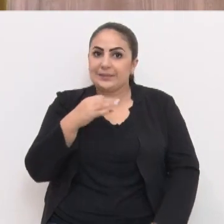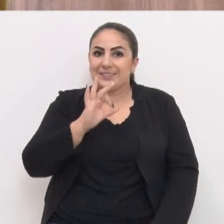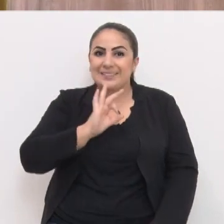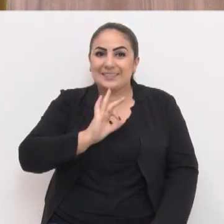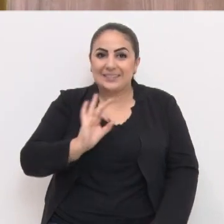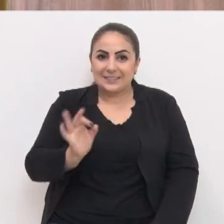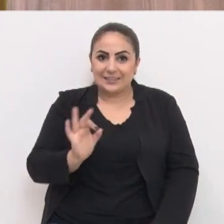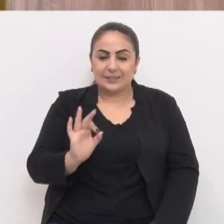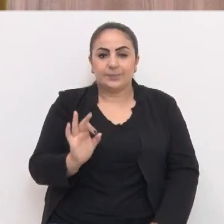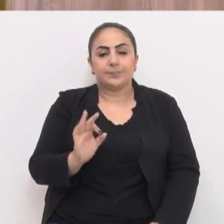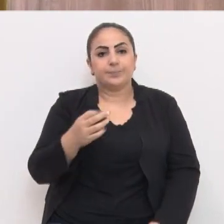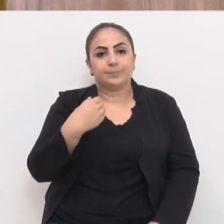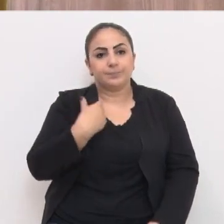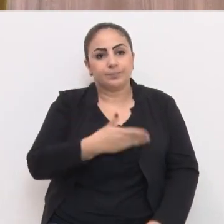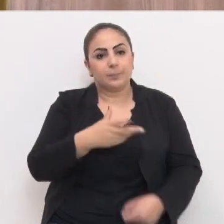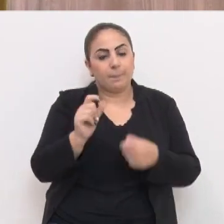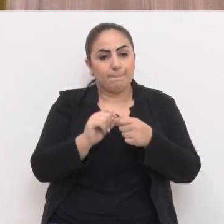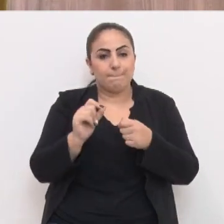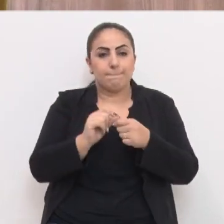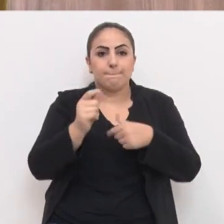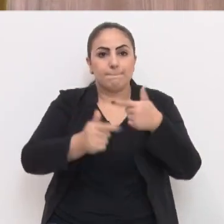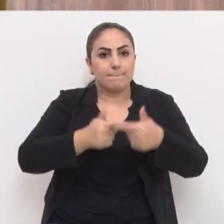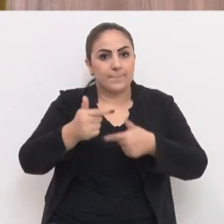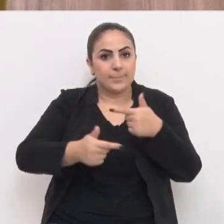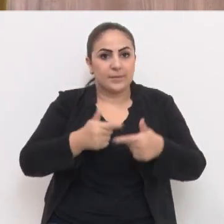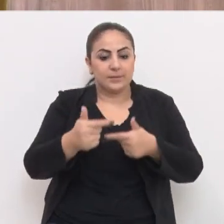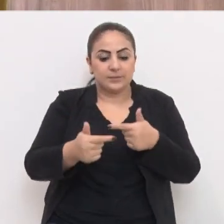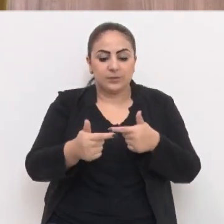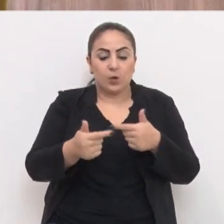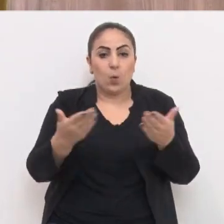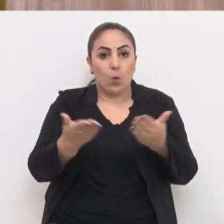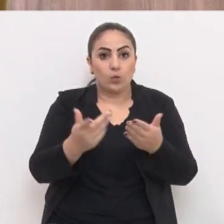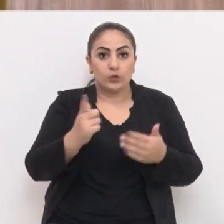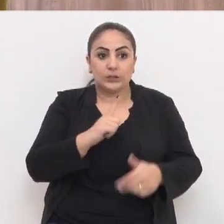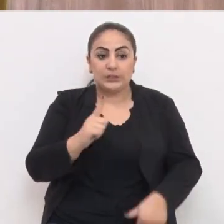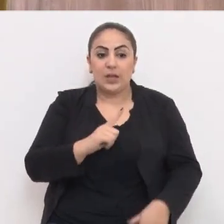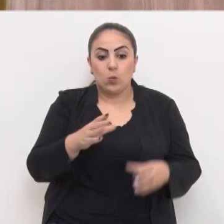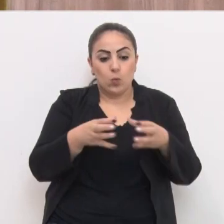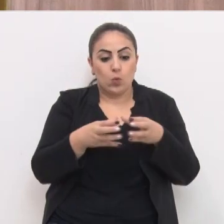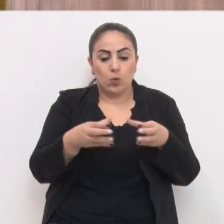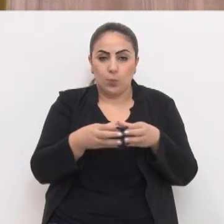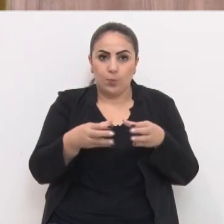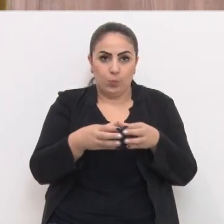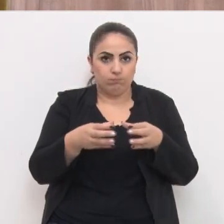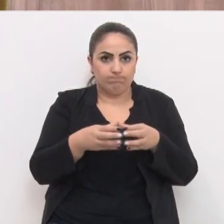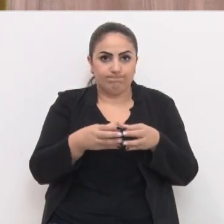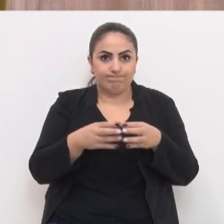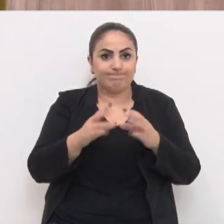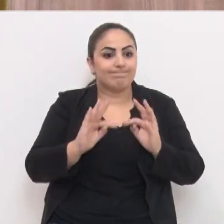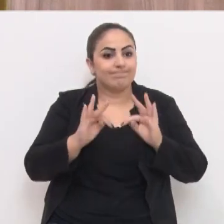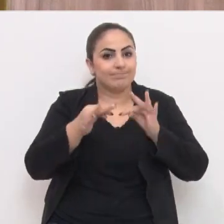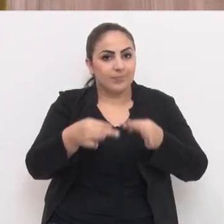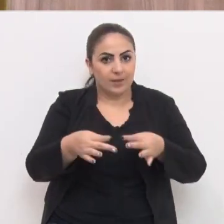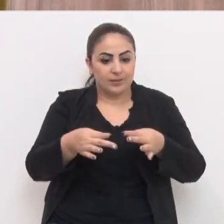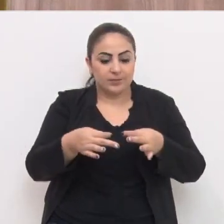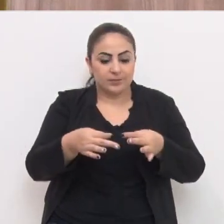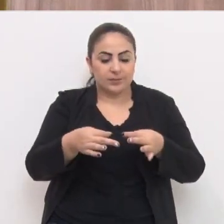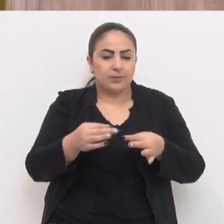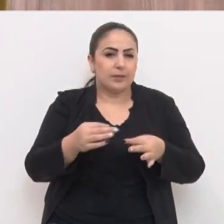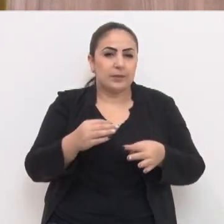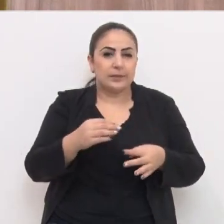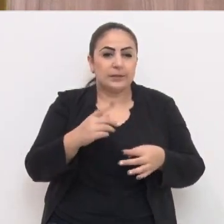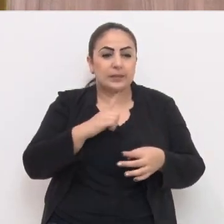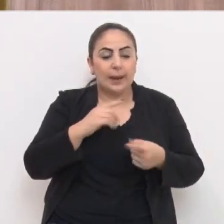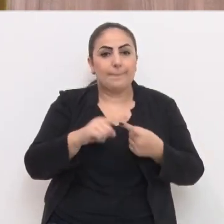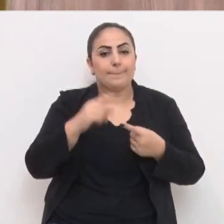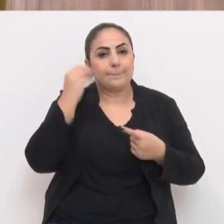atraso. E a gente está fazendo um trabalho, nós temos hoje um corpo, uma equipe técnica